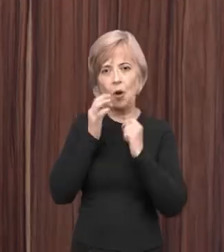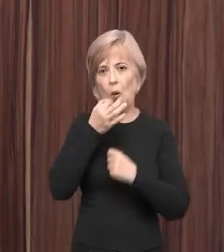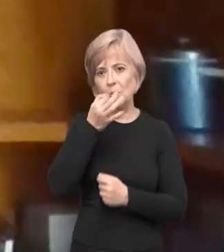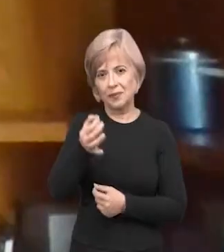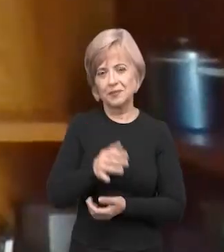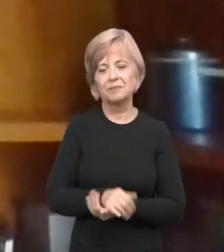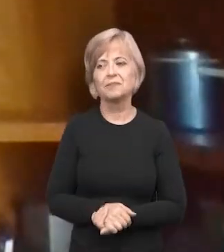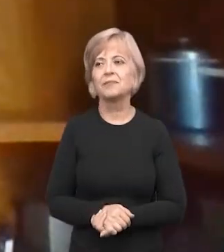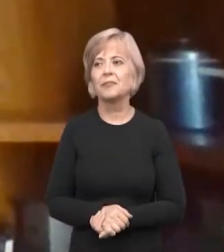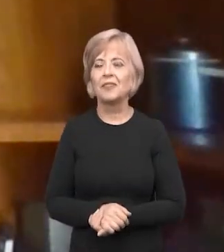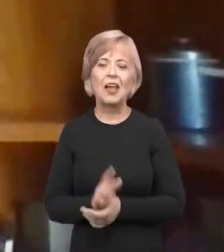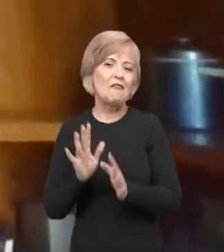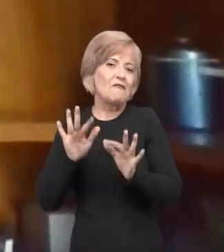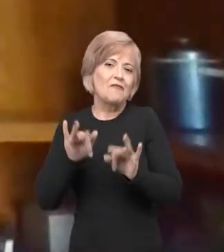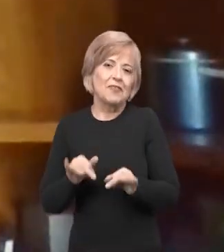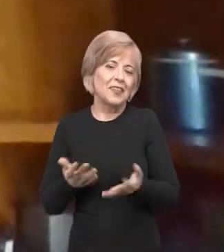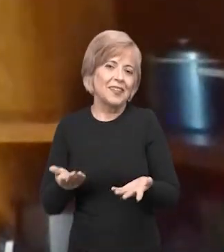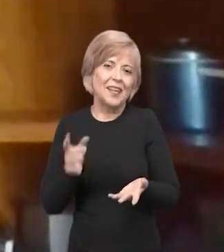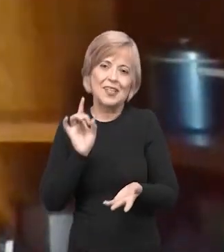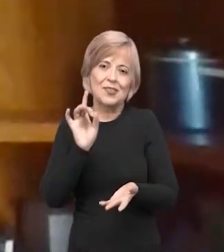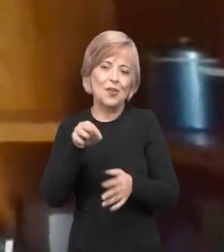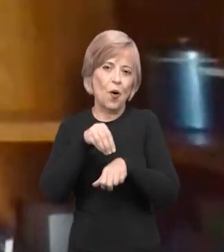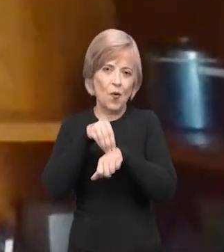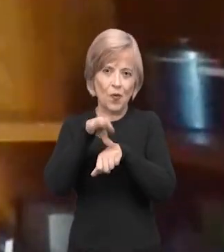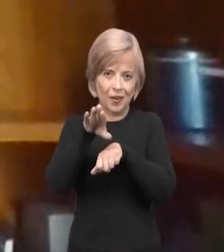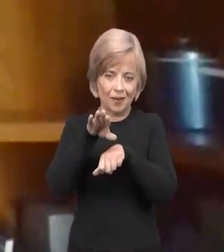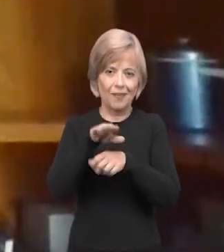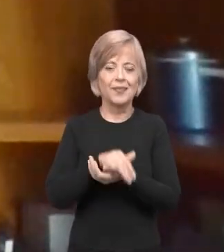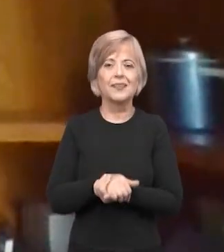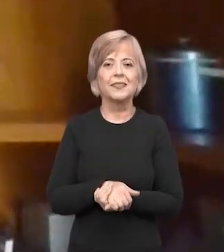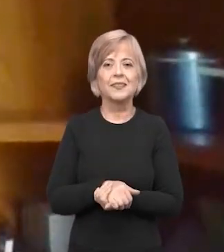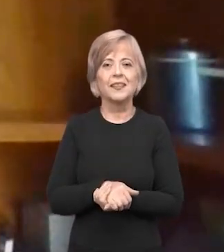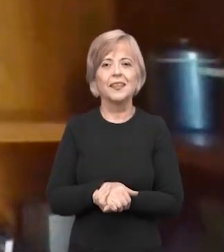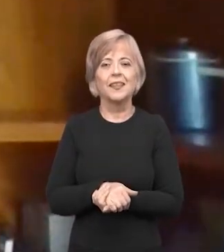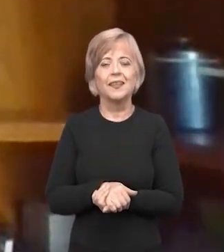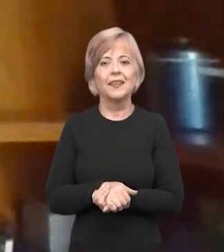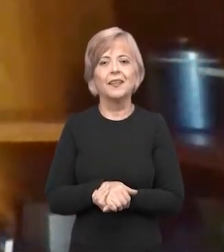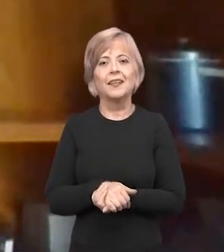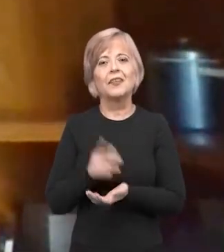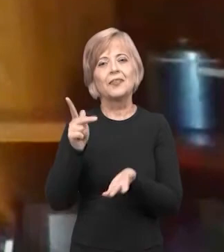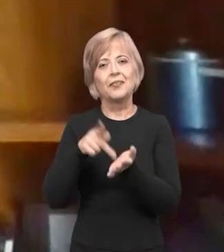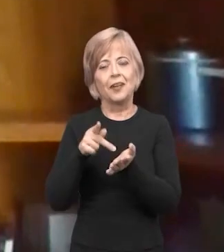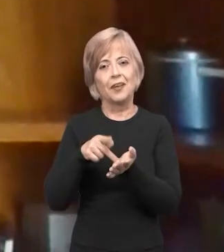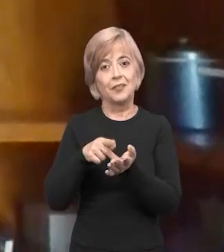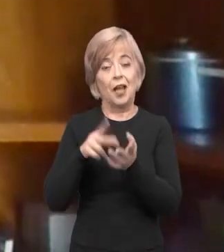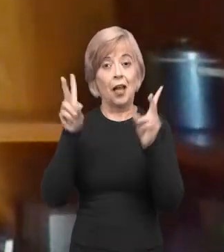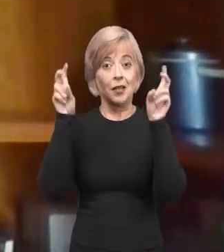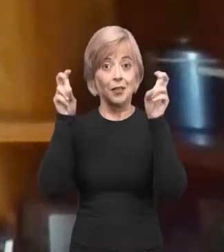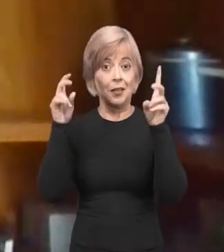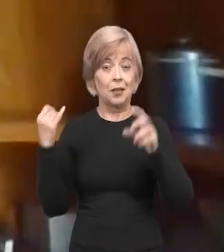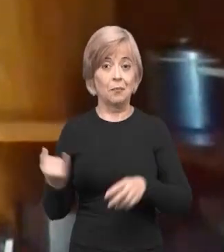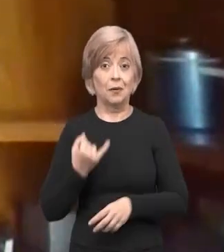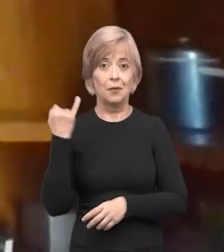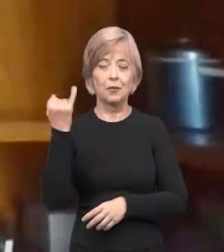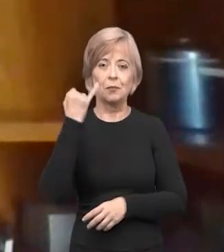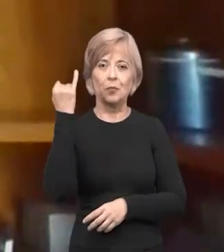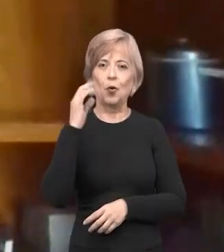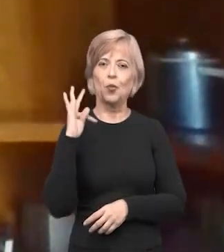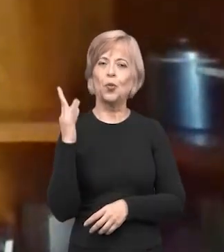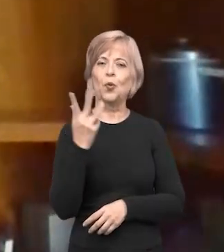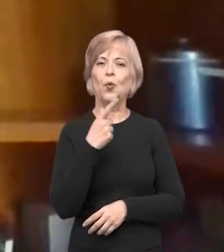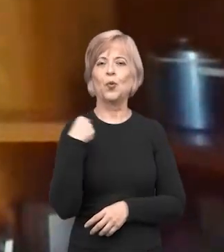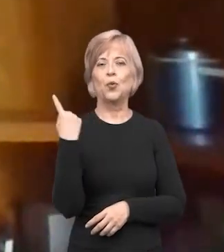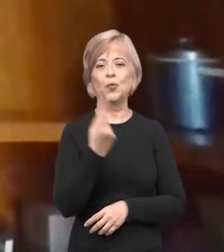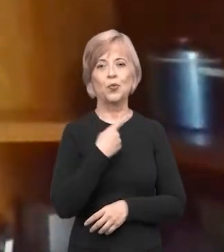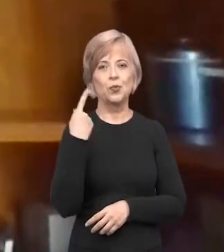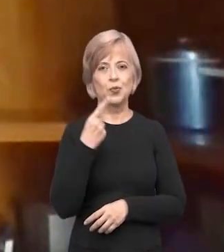finais. A consideração final é só um recado, né? Que realmente, assim, esse tema é tão importante que todos